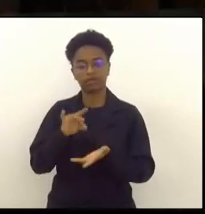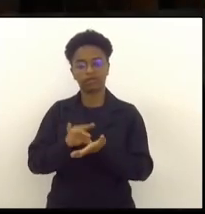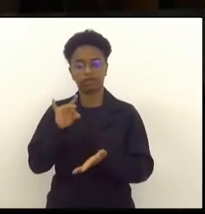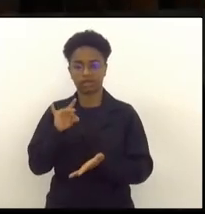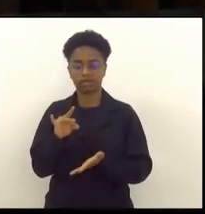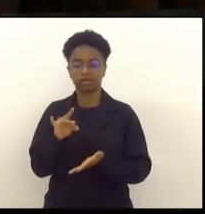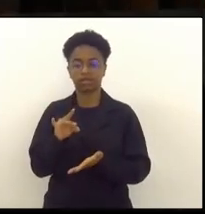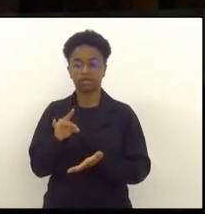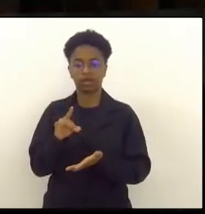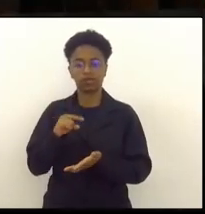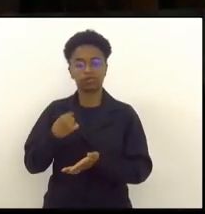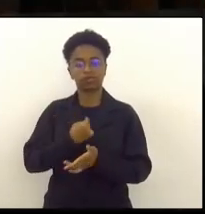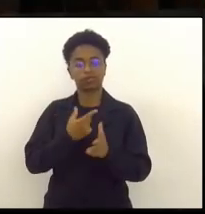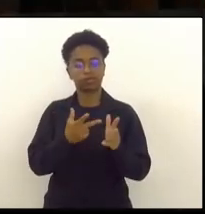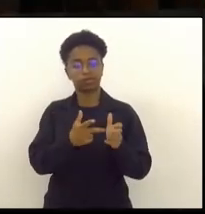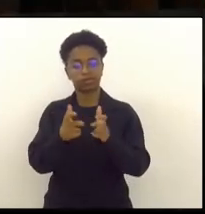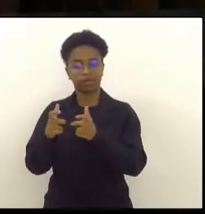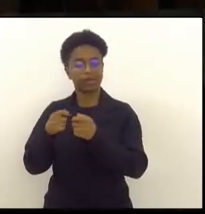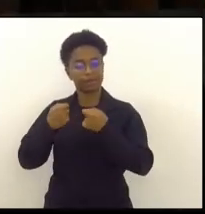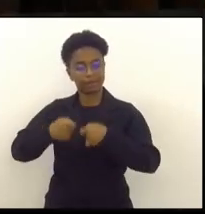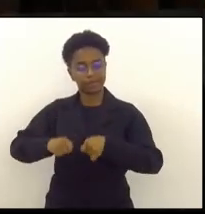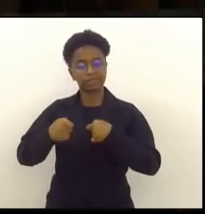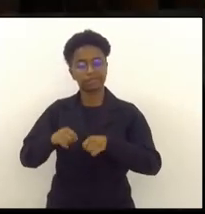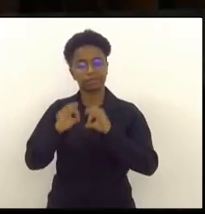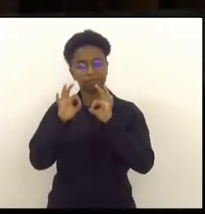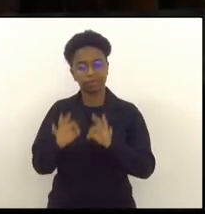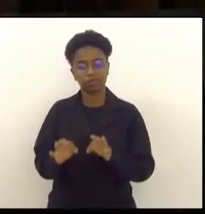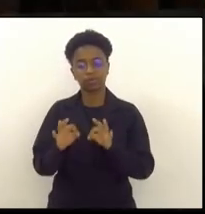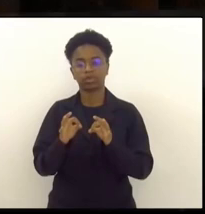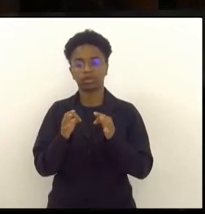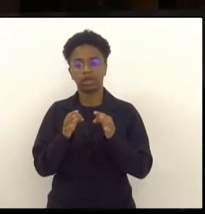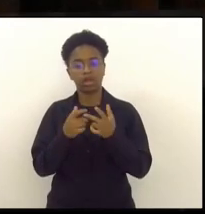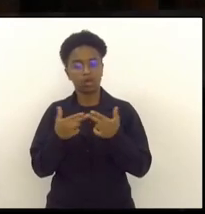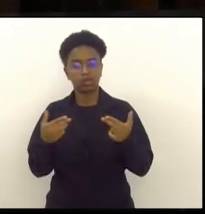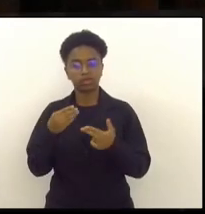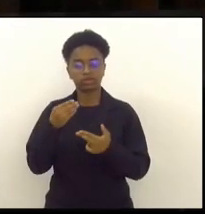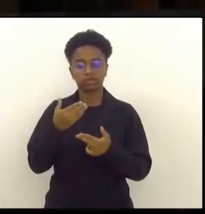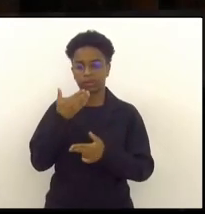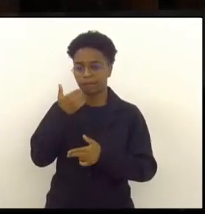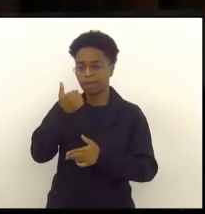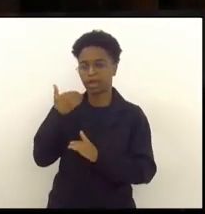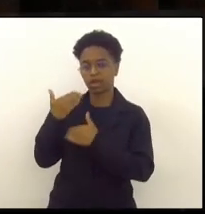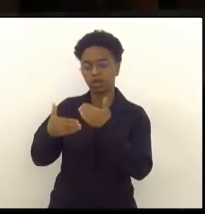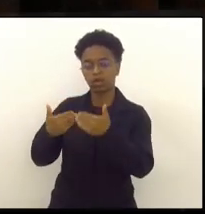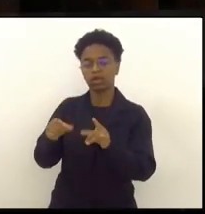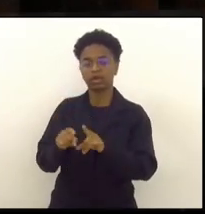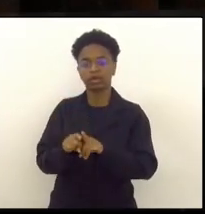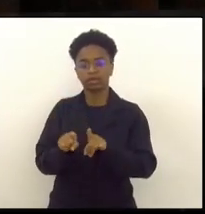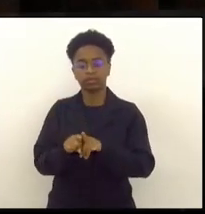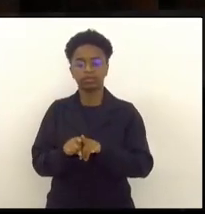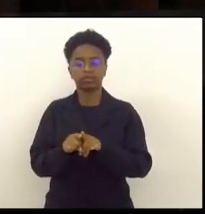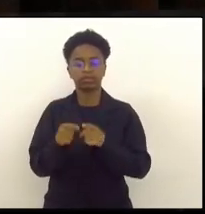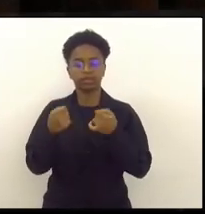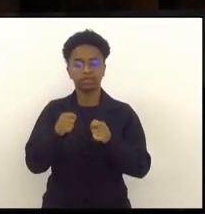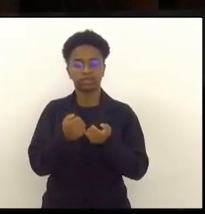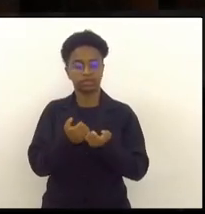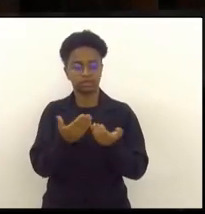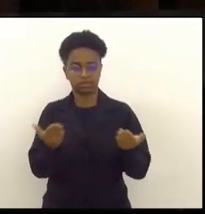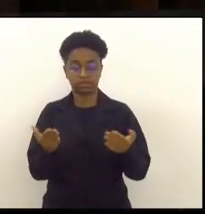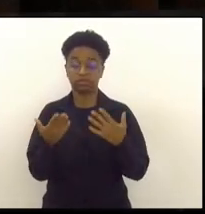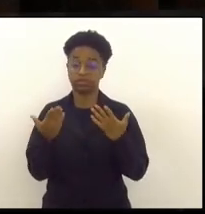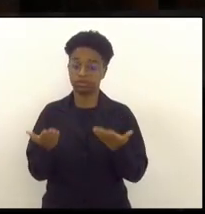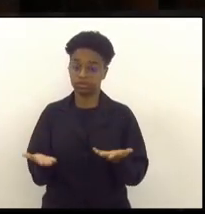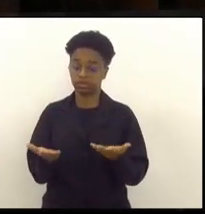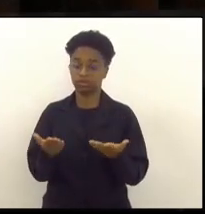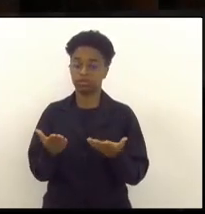você visualiza realmente essa necessidade de que algo melhor pode ser e deve ser garantido. Então,